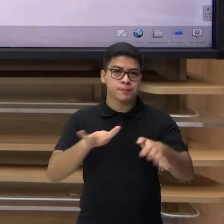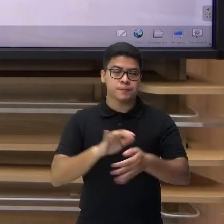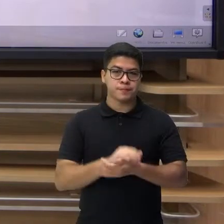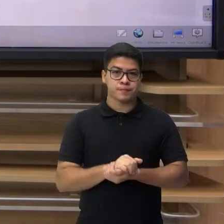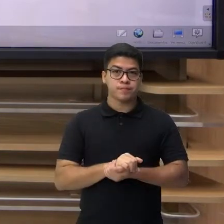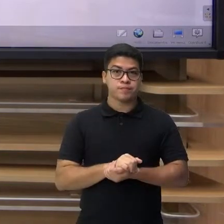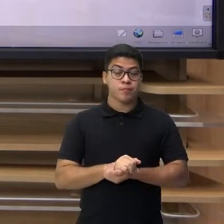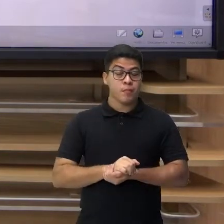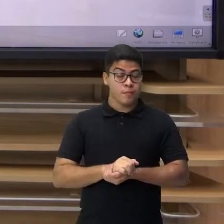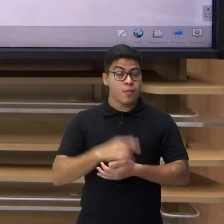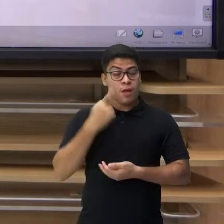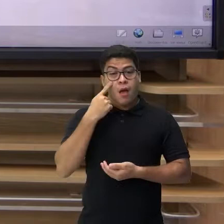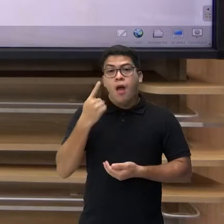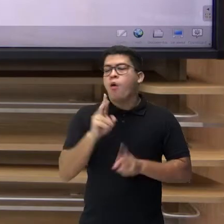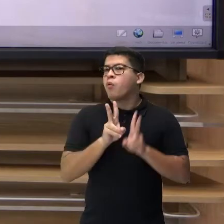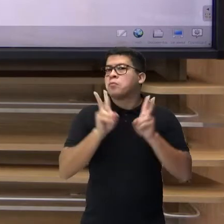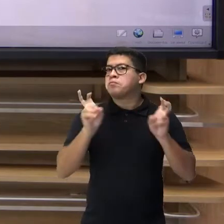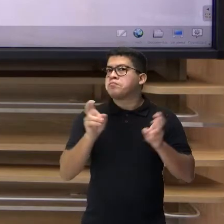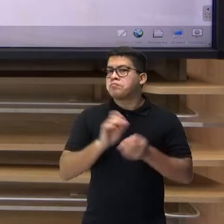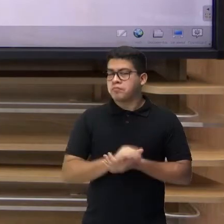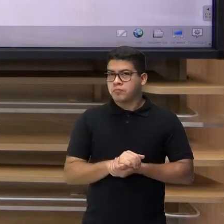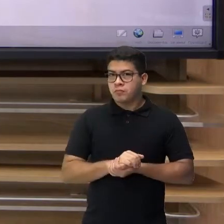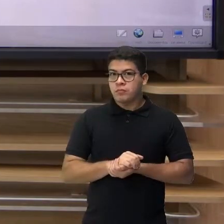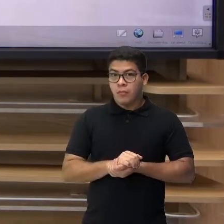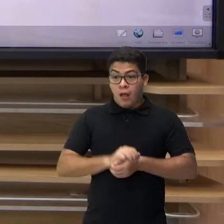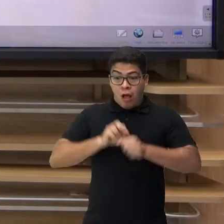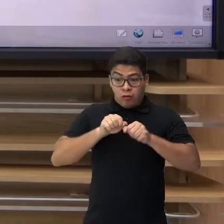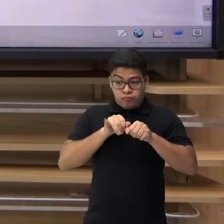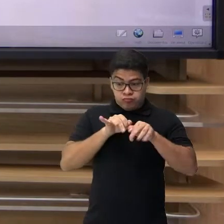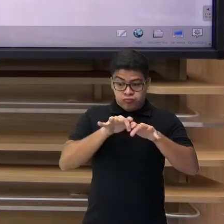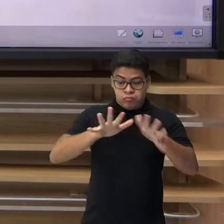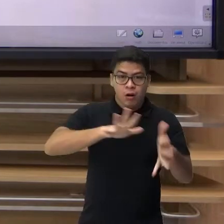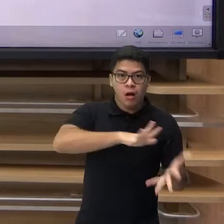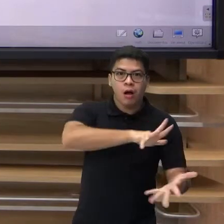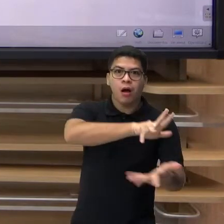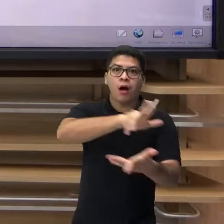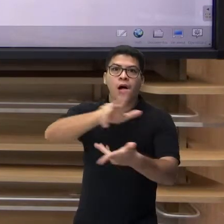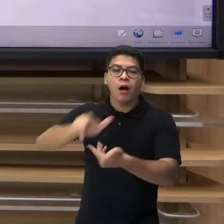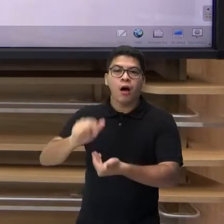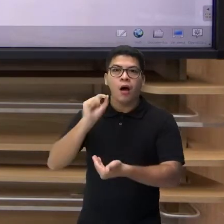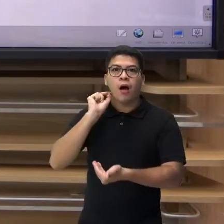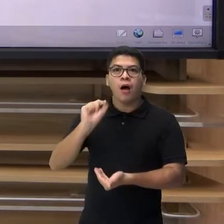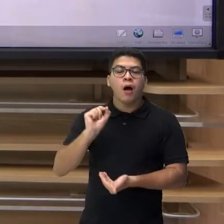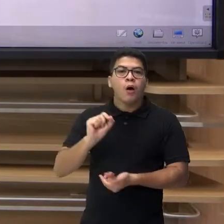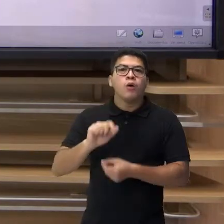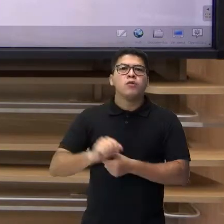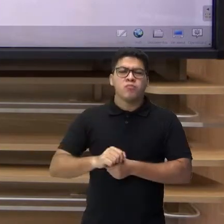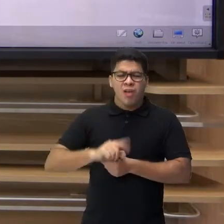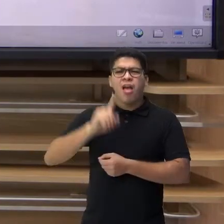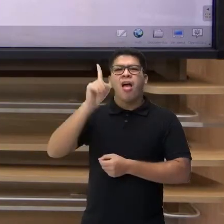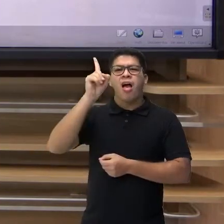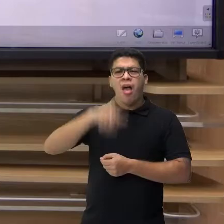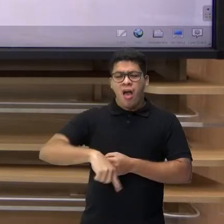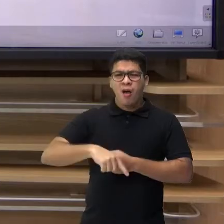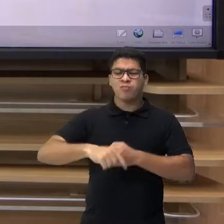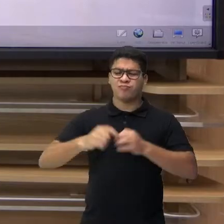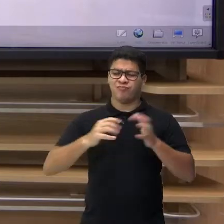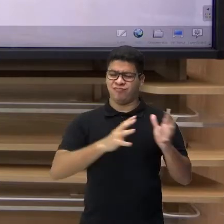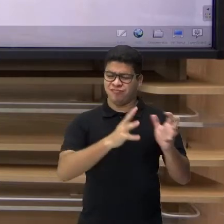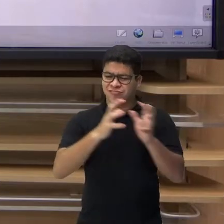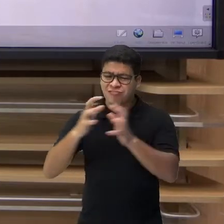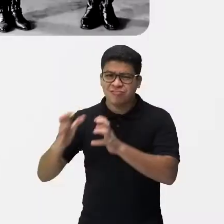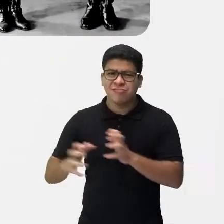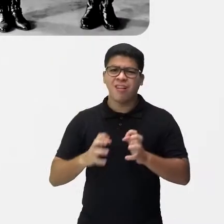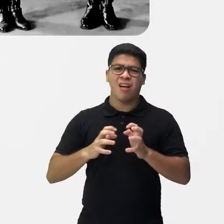Segunda Guerra, ela vai alcançar aí todo o planeta, foi um conflito de grandes proporções, vamos ver inclusive aqui